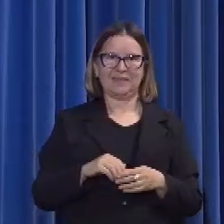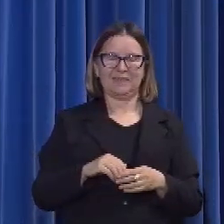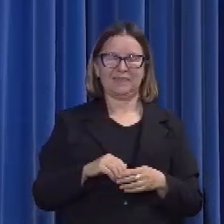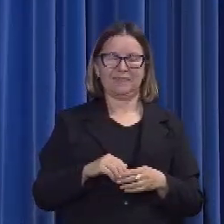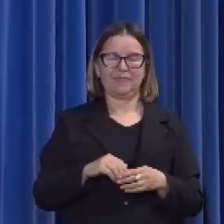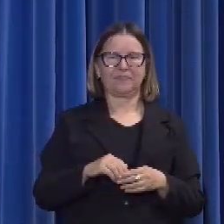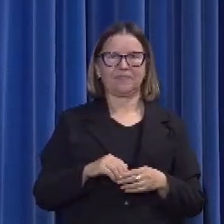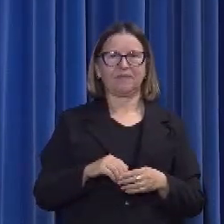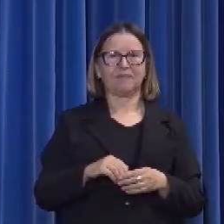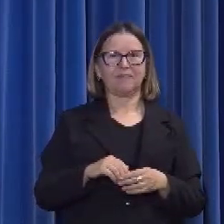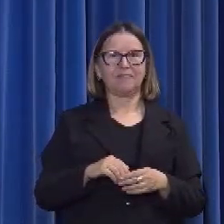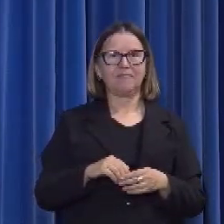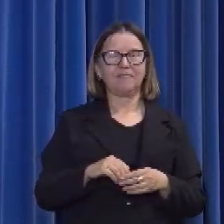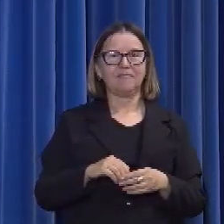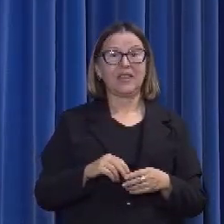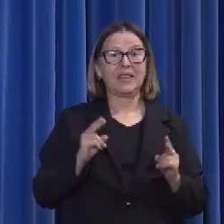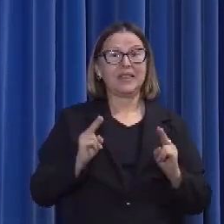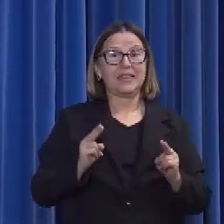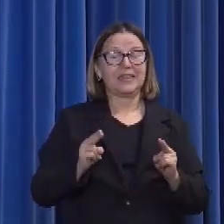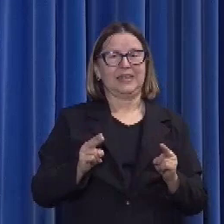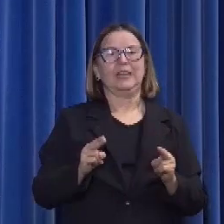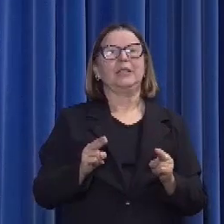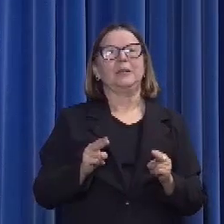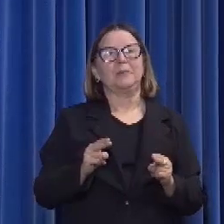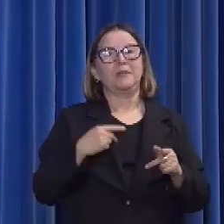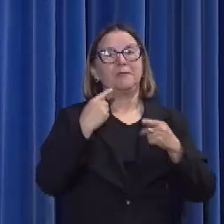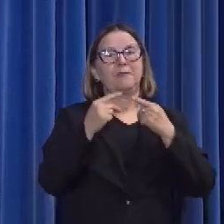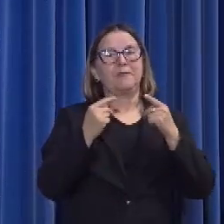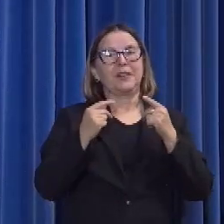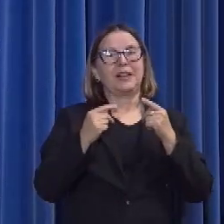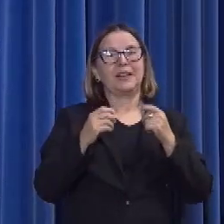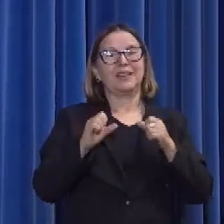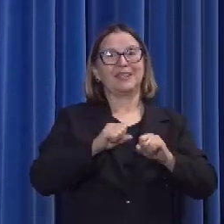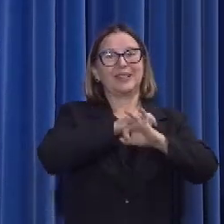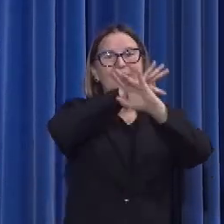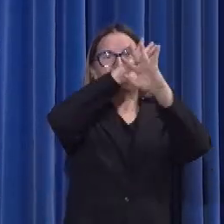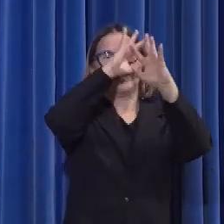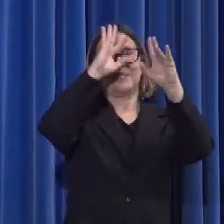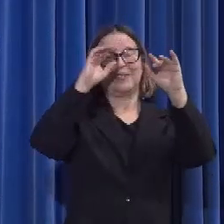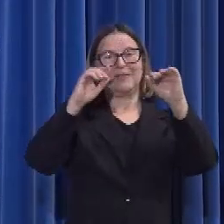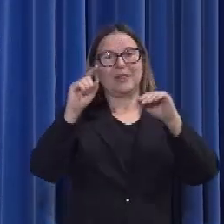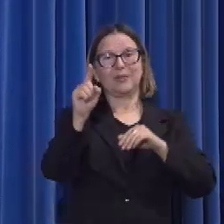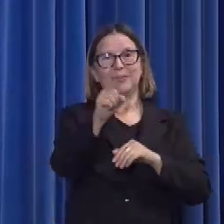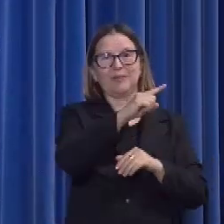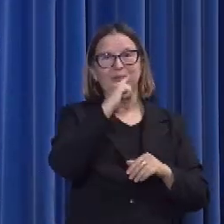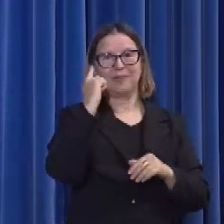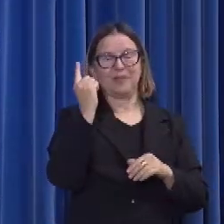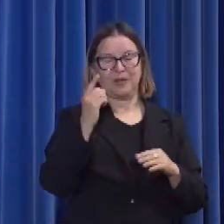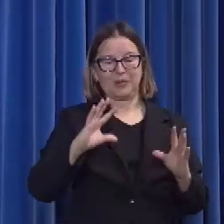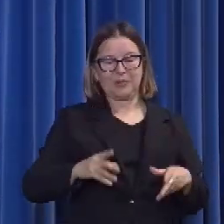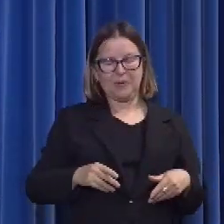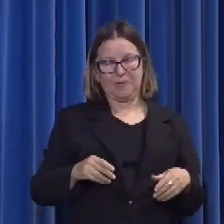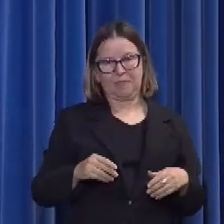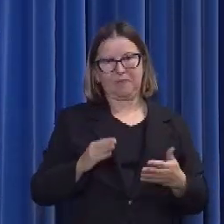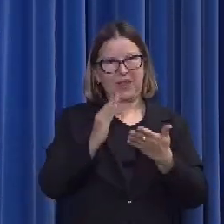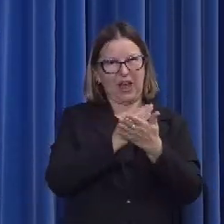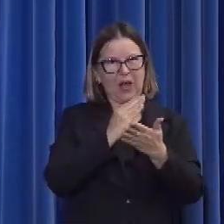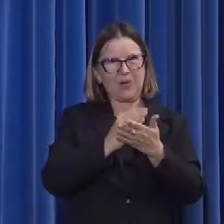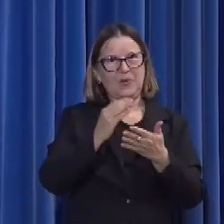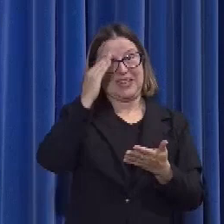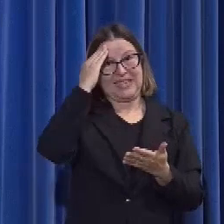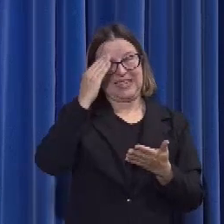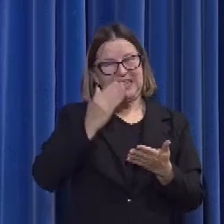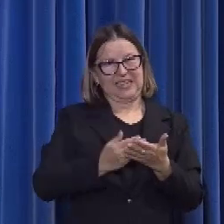é sempre a glorificação do corpo, o nosso corpo físico. Algumas pessoas creem que após